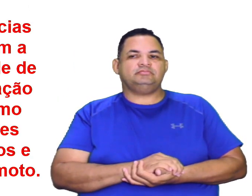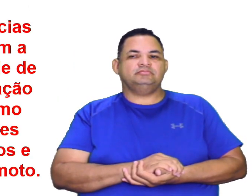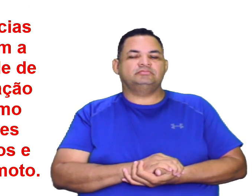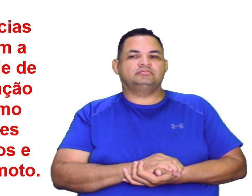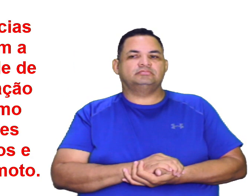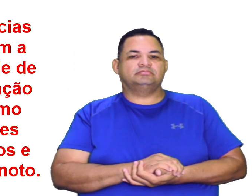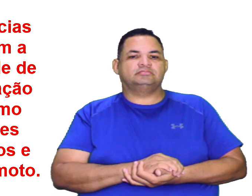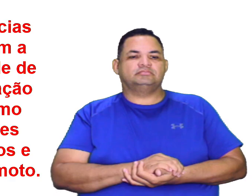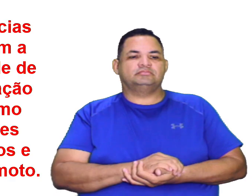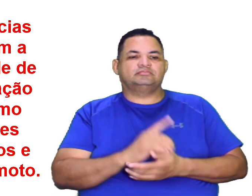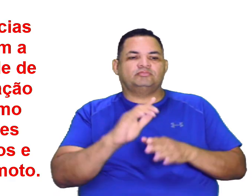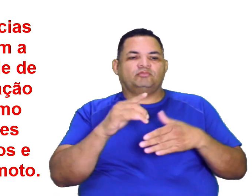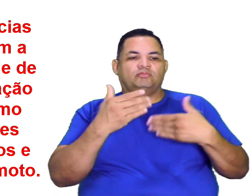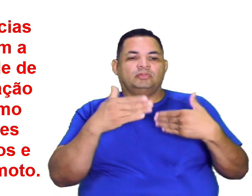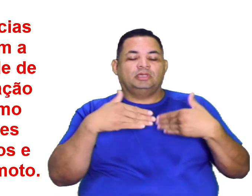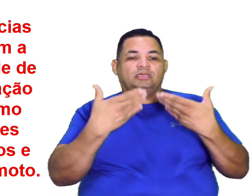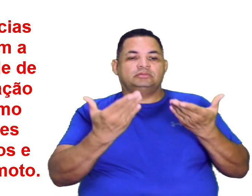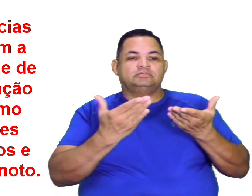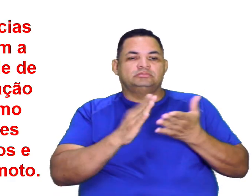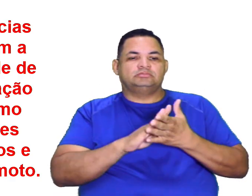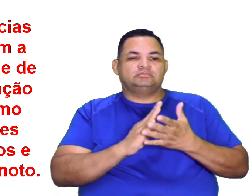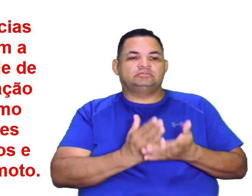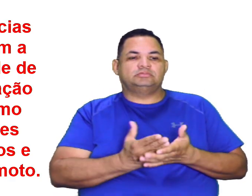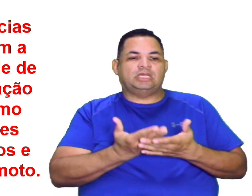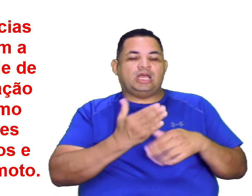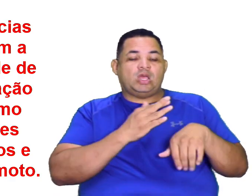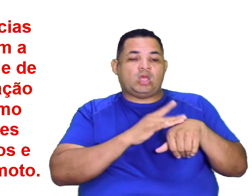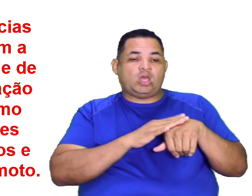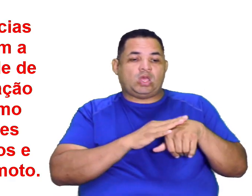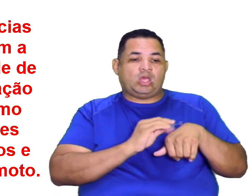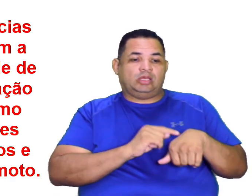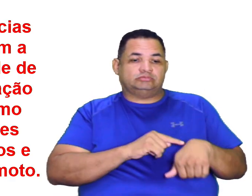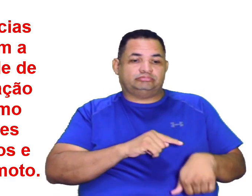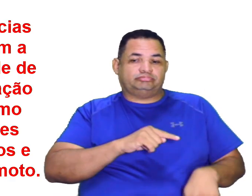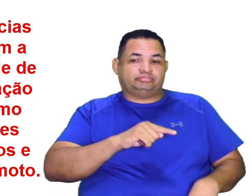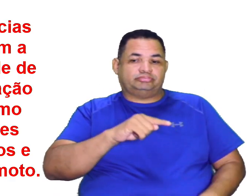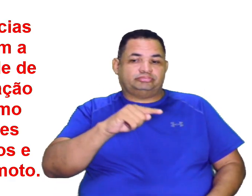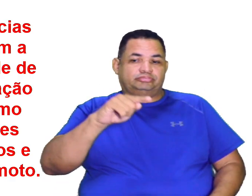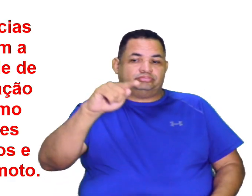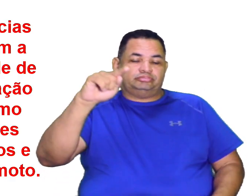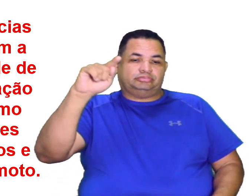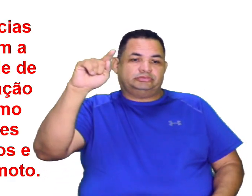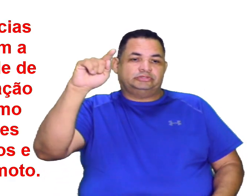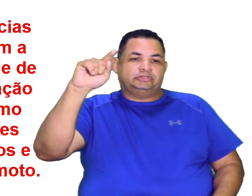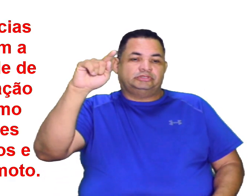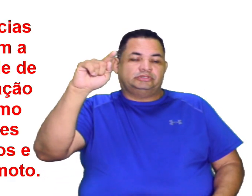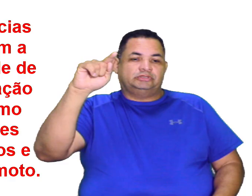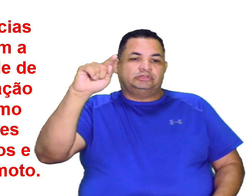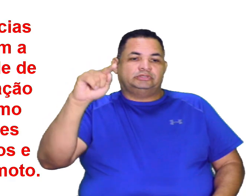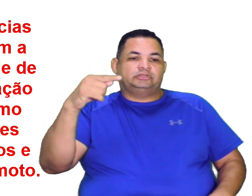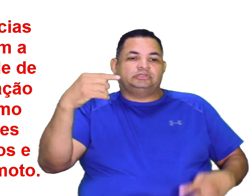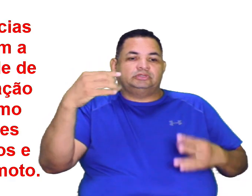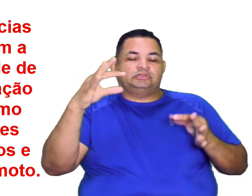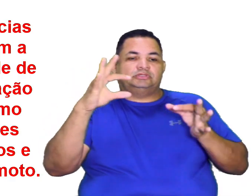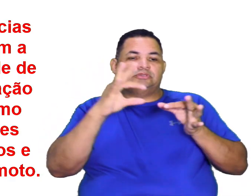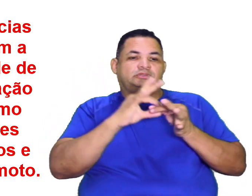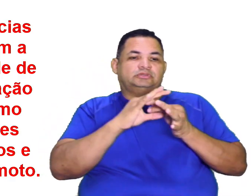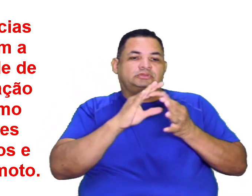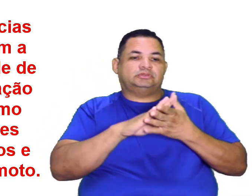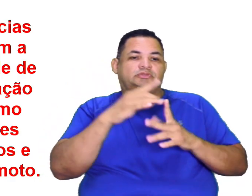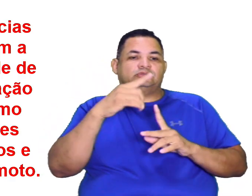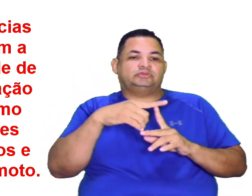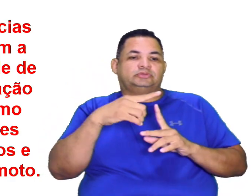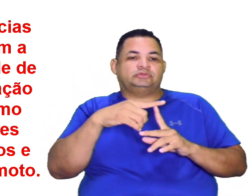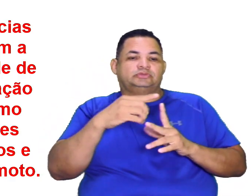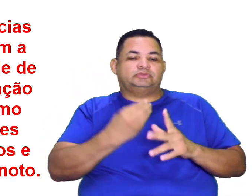E aí a gente, quando observa o aumento das doenças crônicas, a gente percebe e entende que está ligado ao estilo de